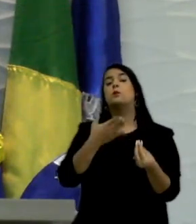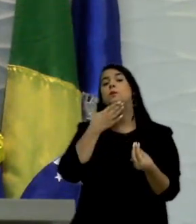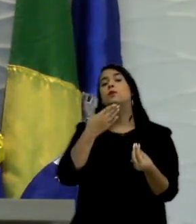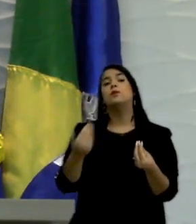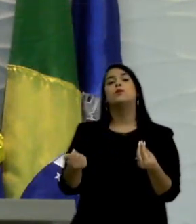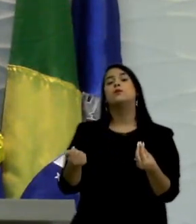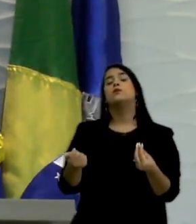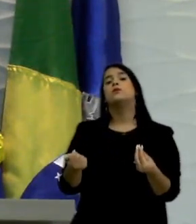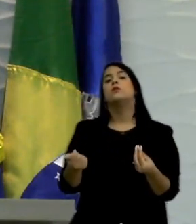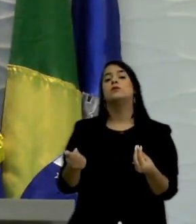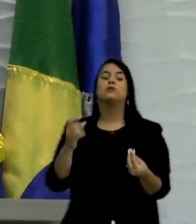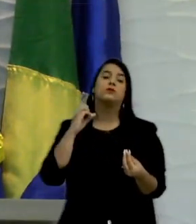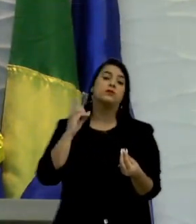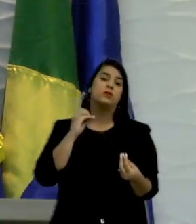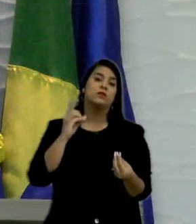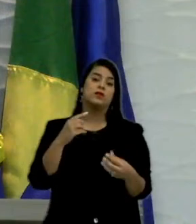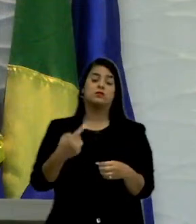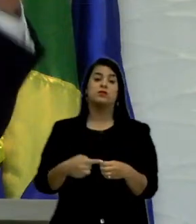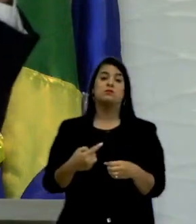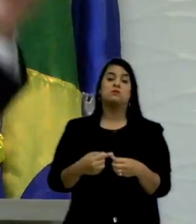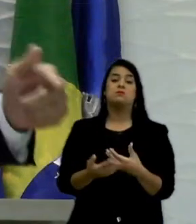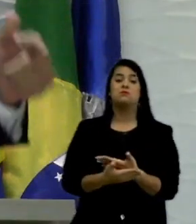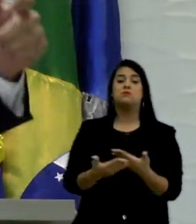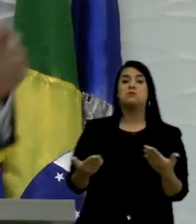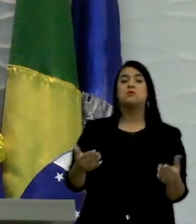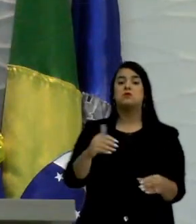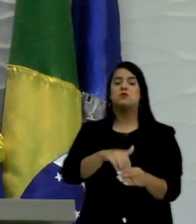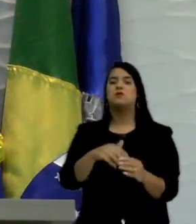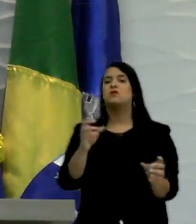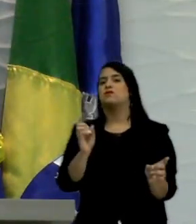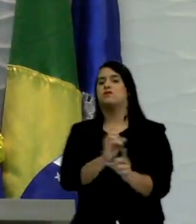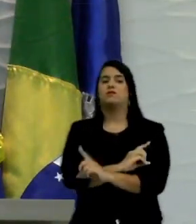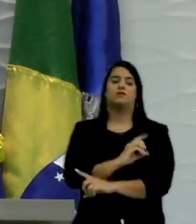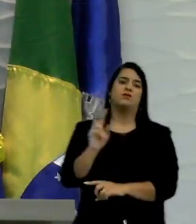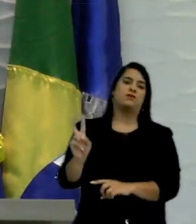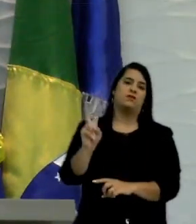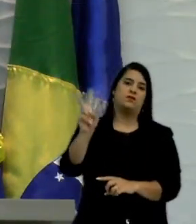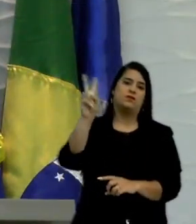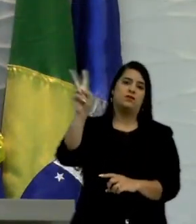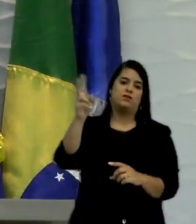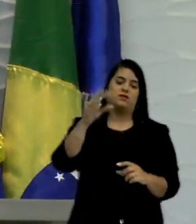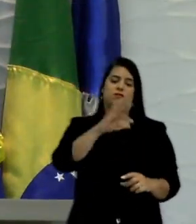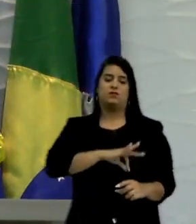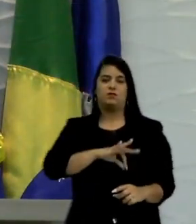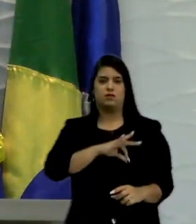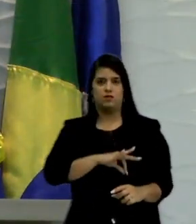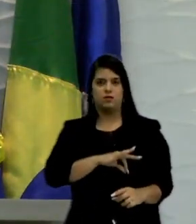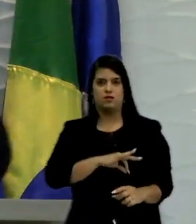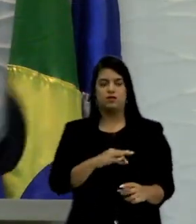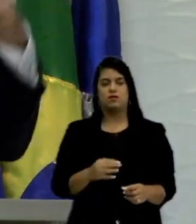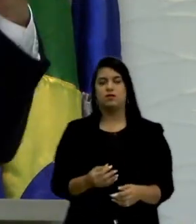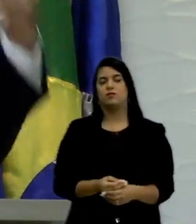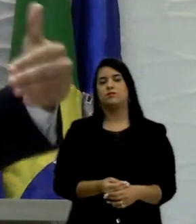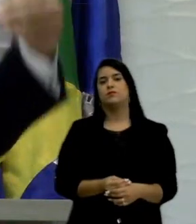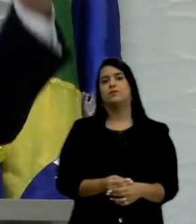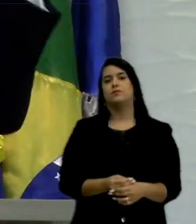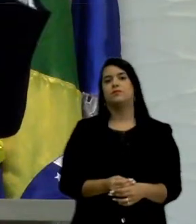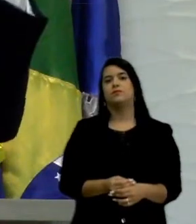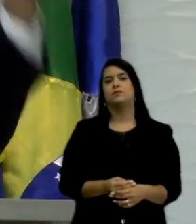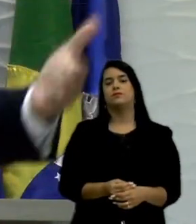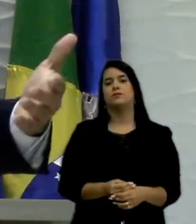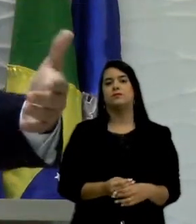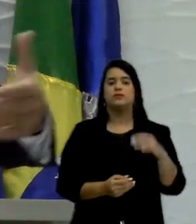segurança se a deputada da cidade de vocês vota contra a valorização da polícia. Está aqui